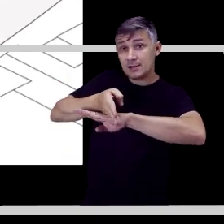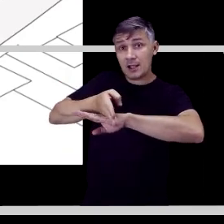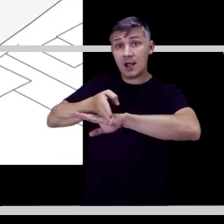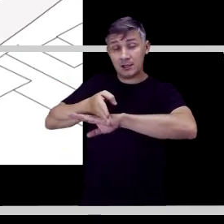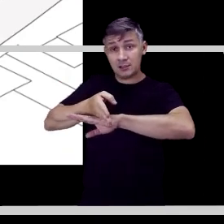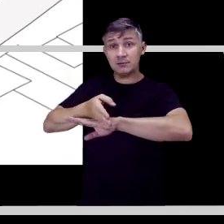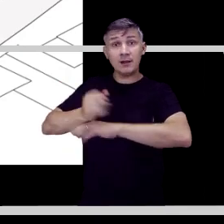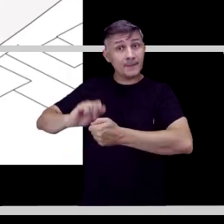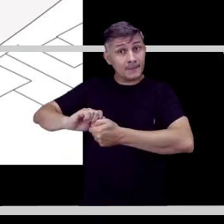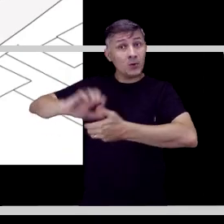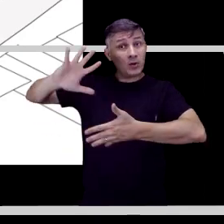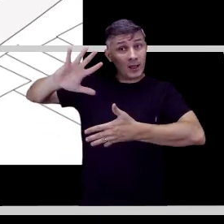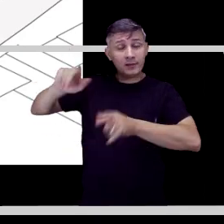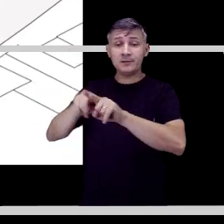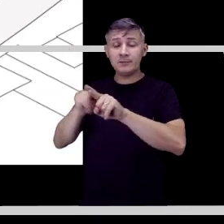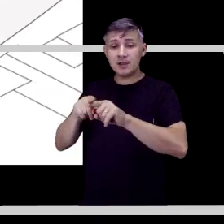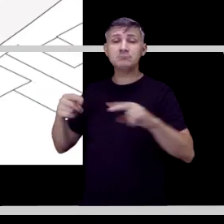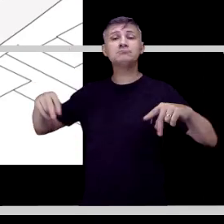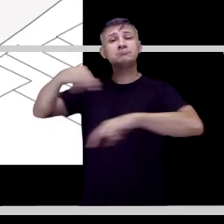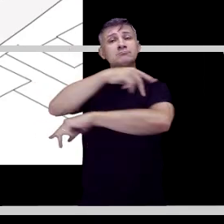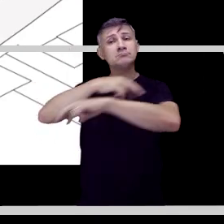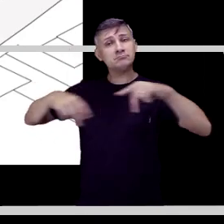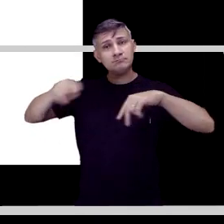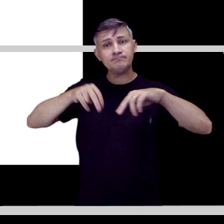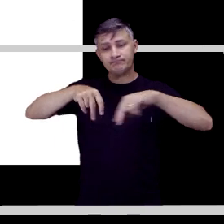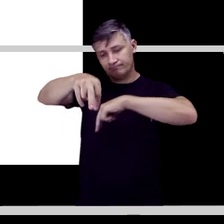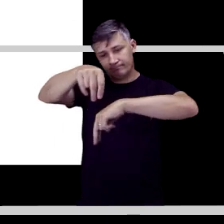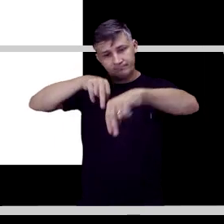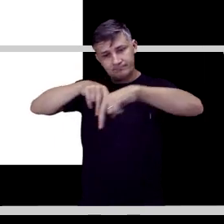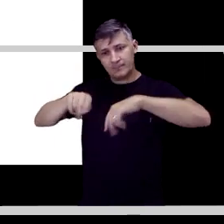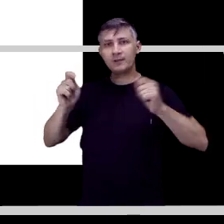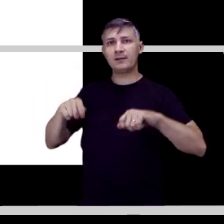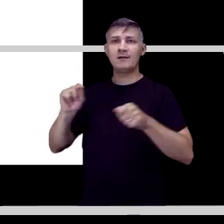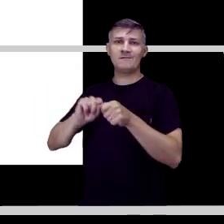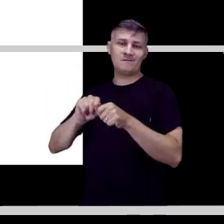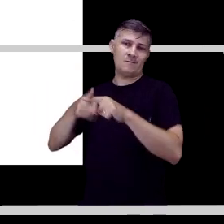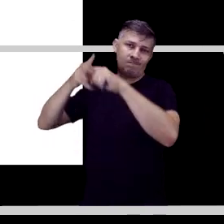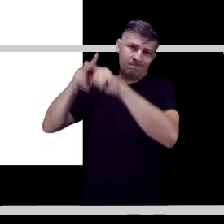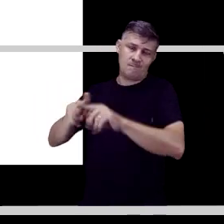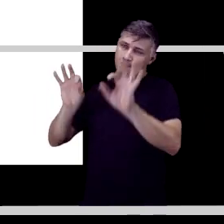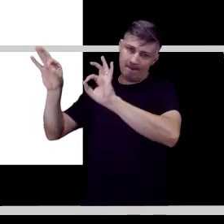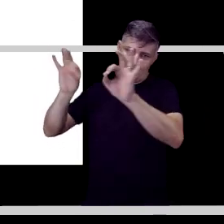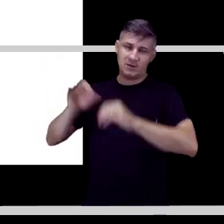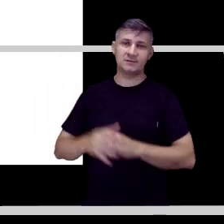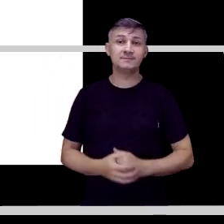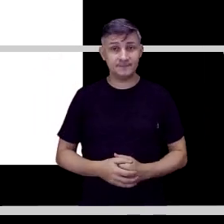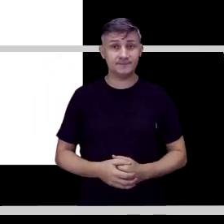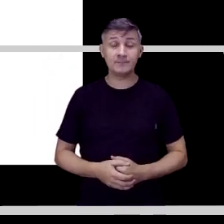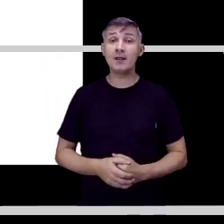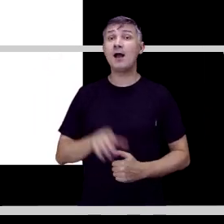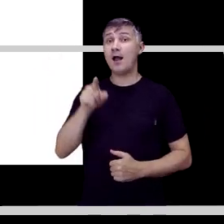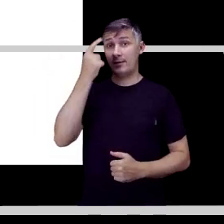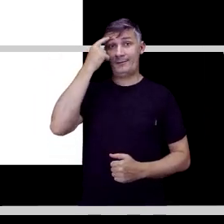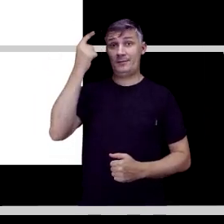edifício moderno e da circulação possível para implantar essa intervenção. É